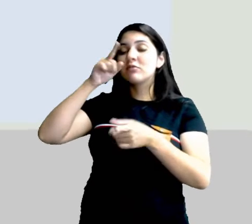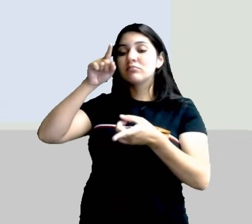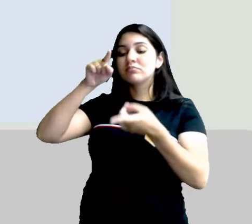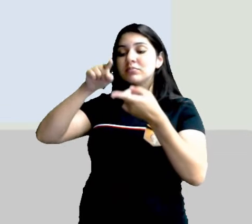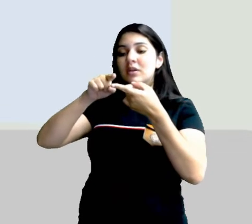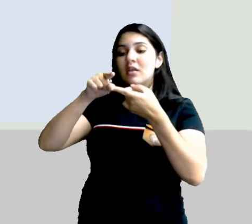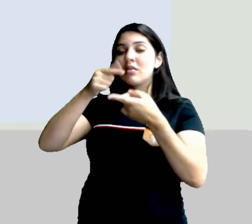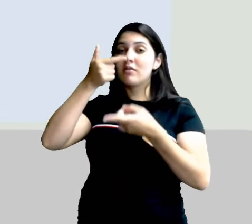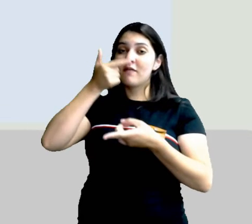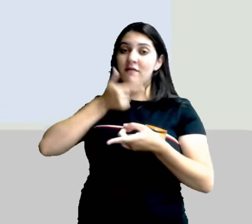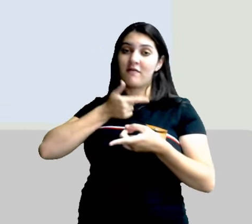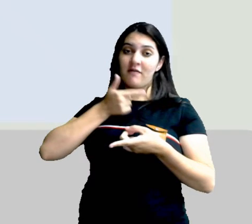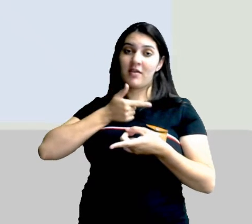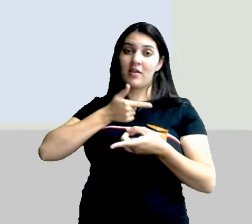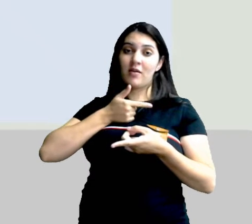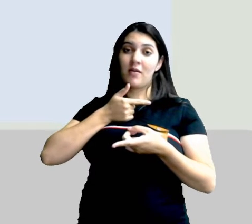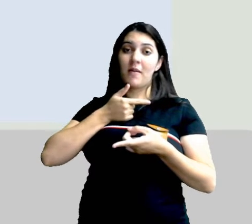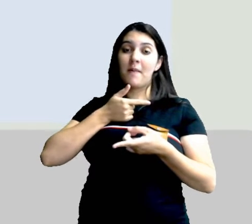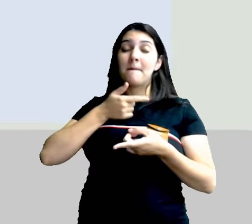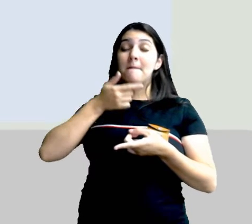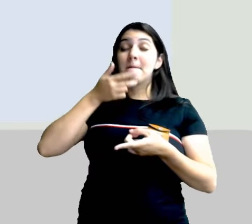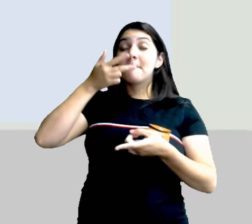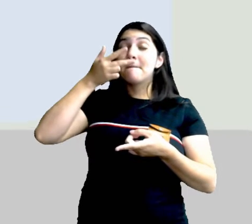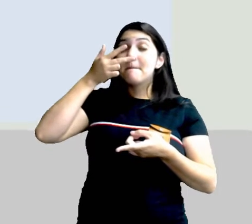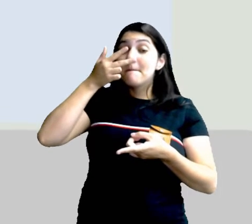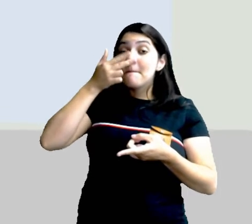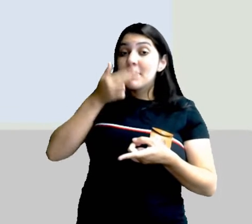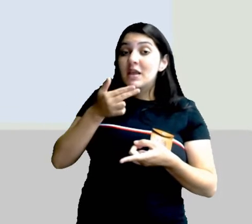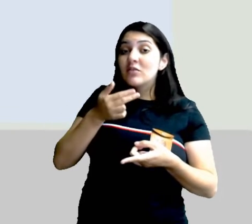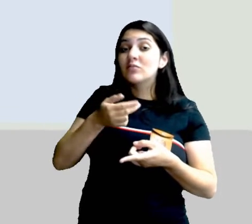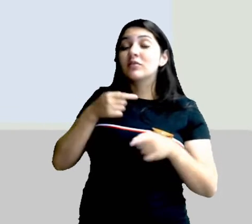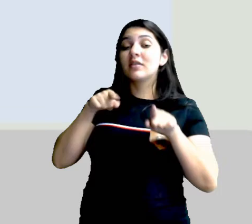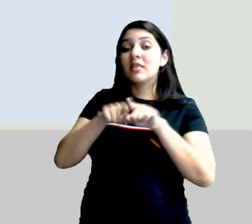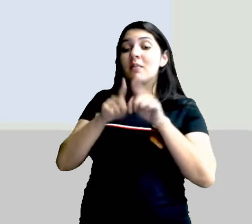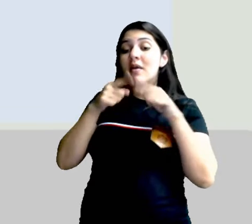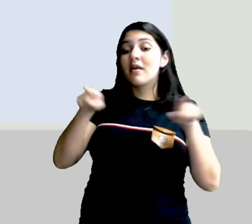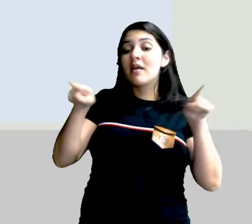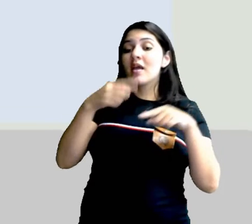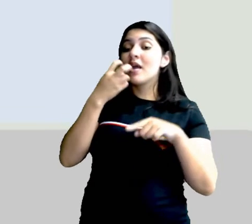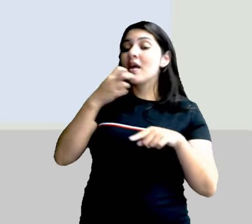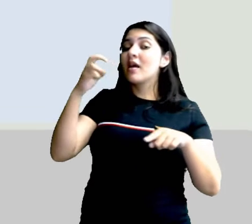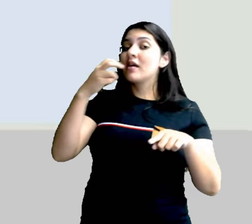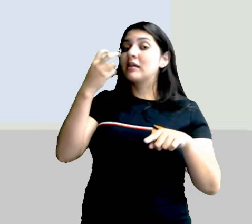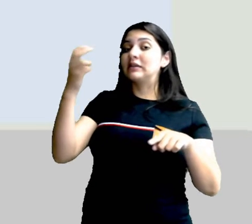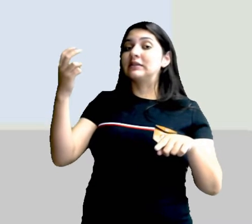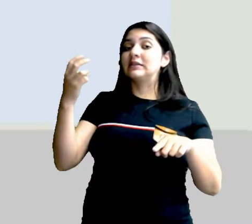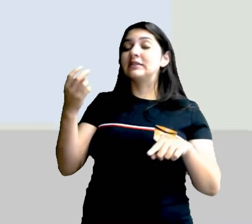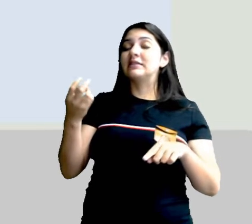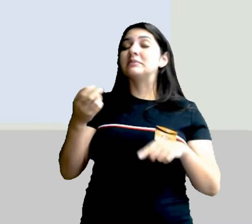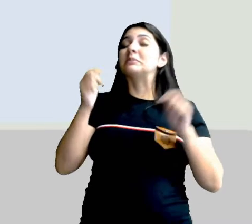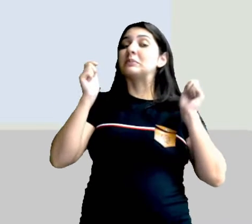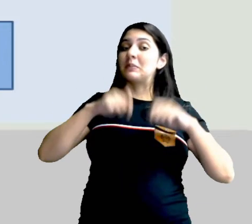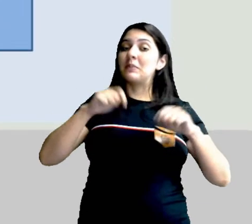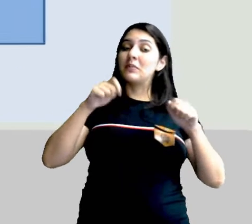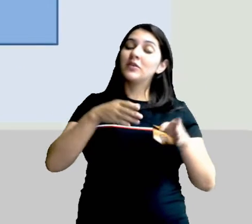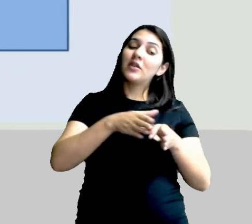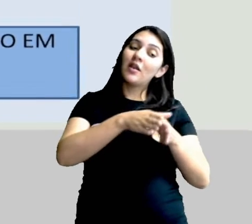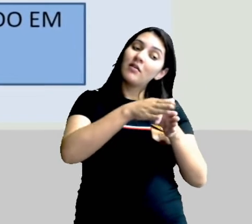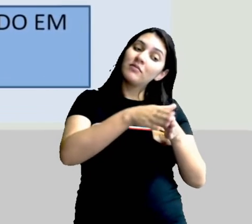feio. Contanto que fosse cantador, seria capaz de consolar Mainá. E